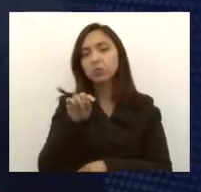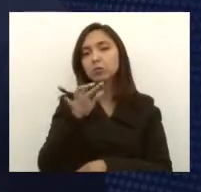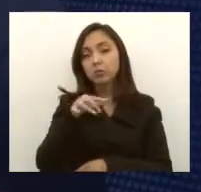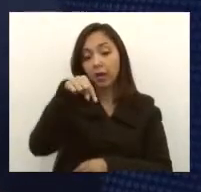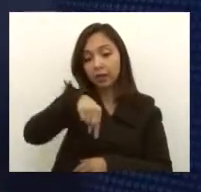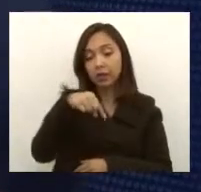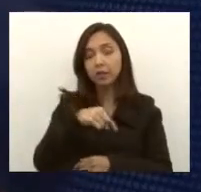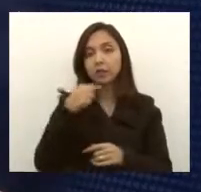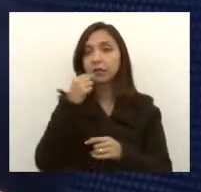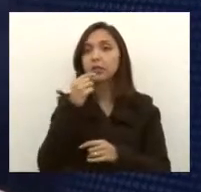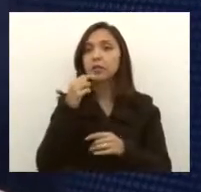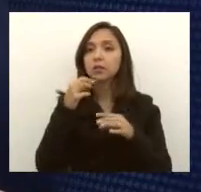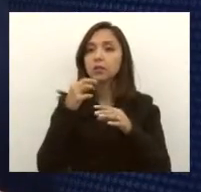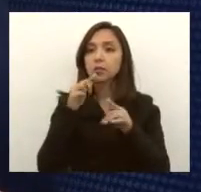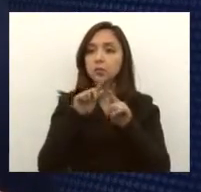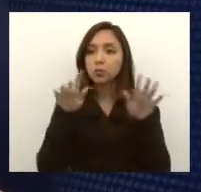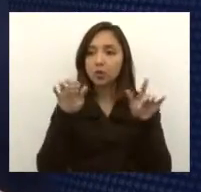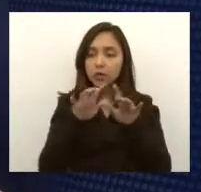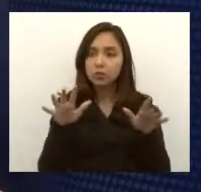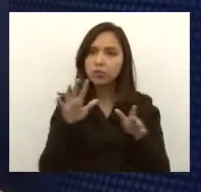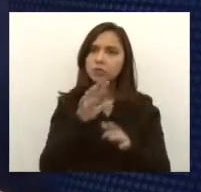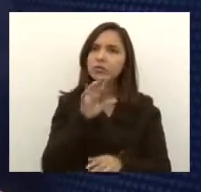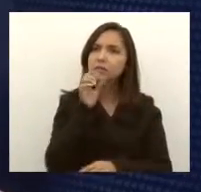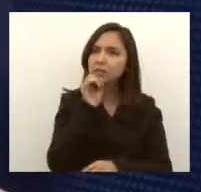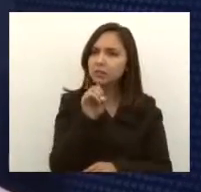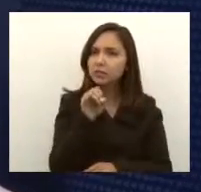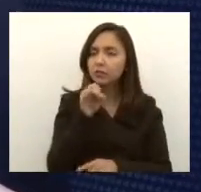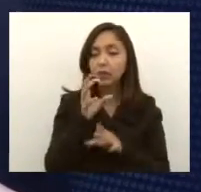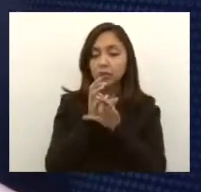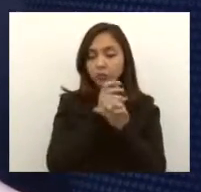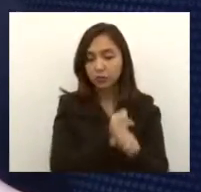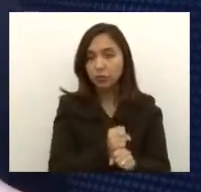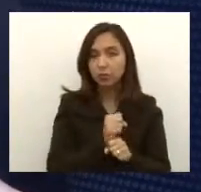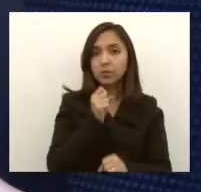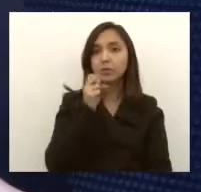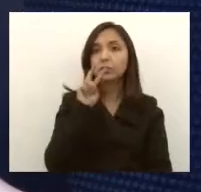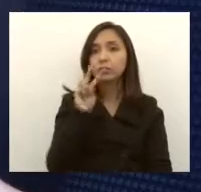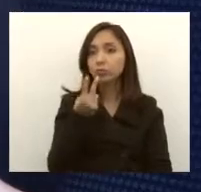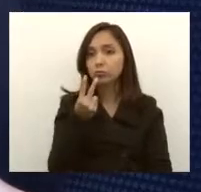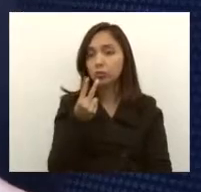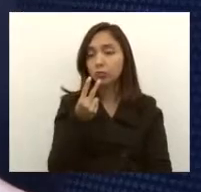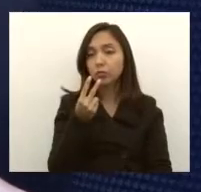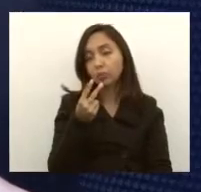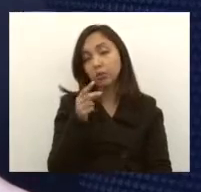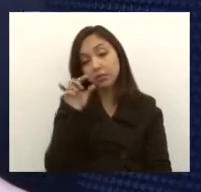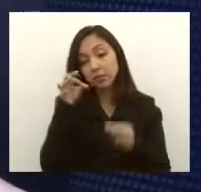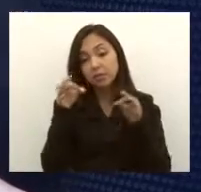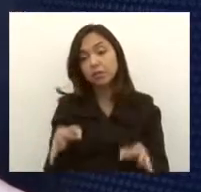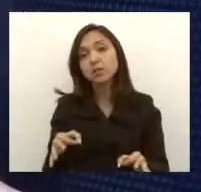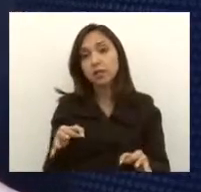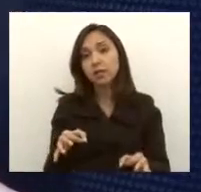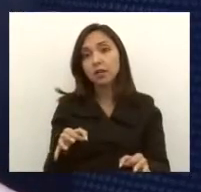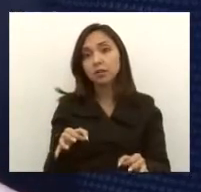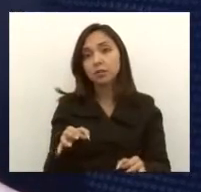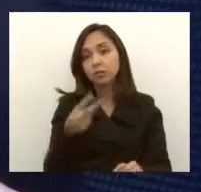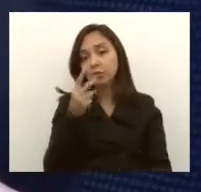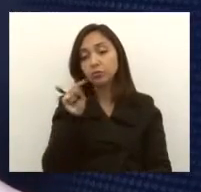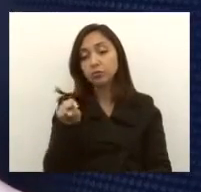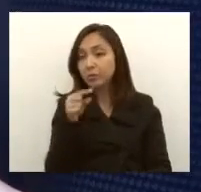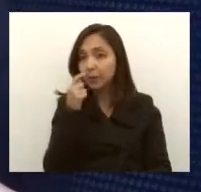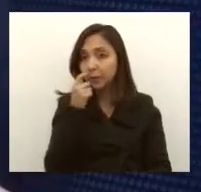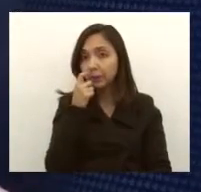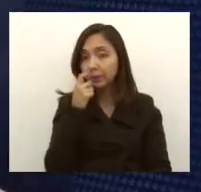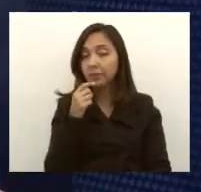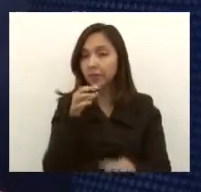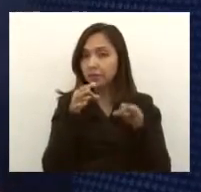em Guarulhos. Pelos dados da prefeitura, só 700 desses cirurgiões dentistas são legalizados, estão na formalidade. Então,